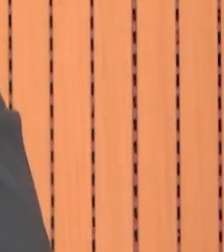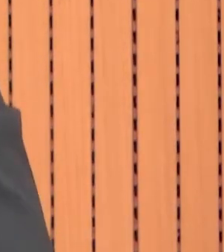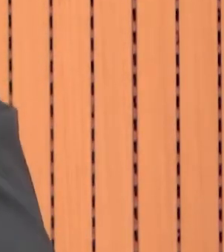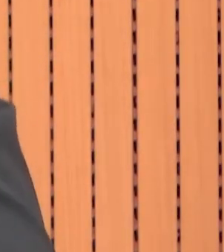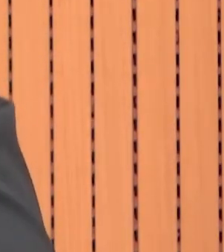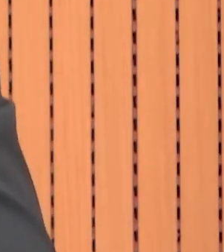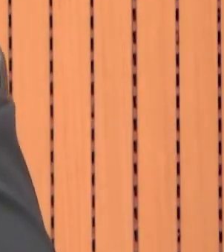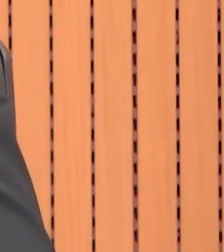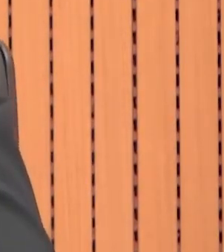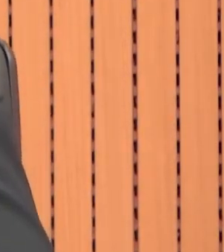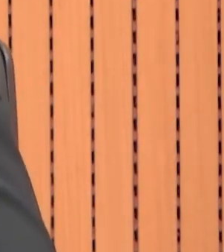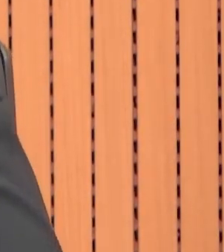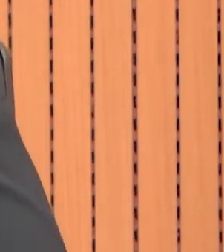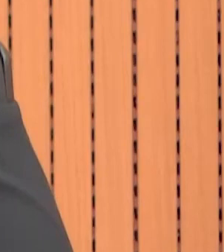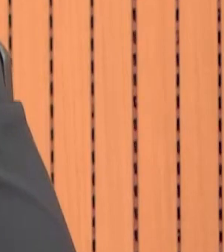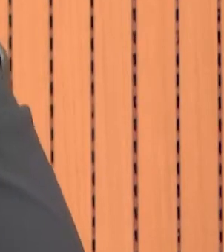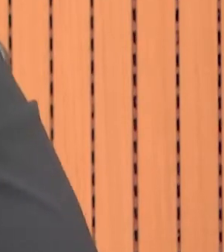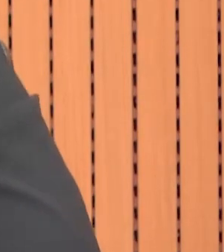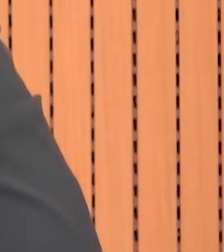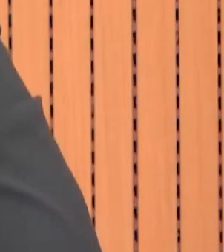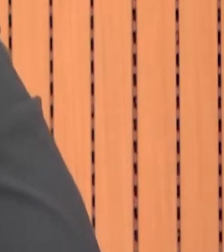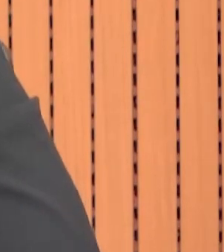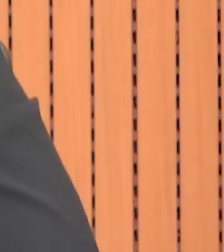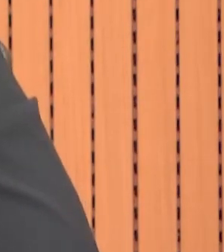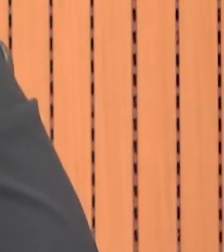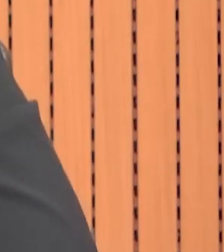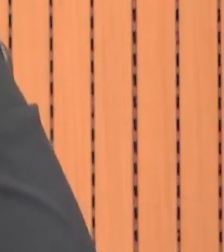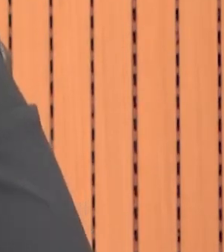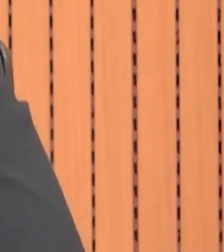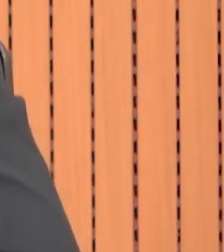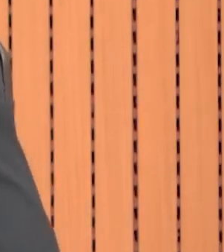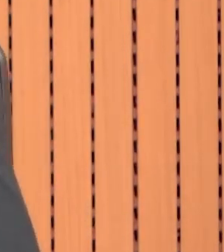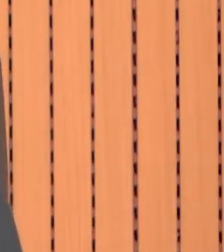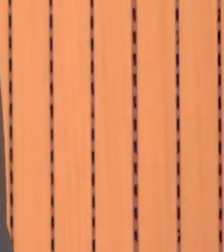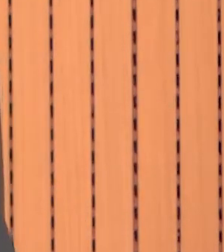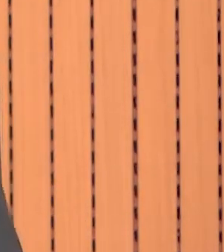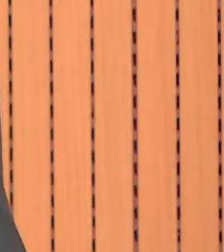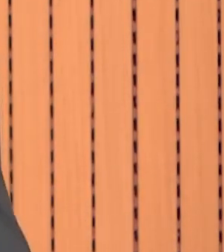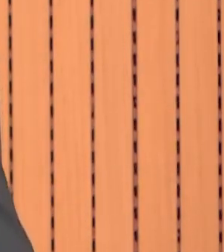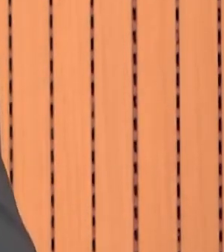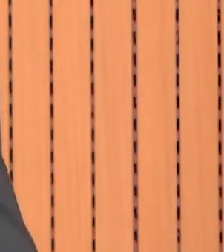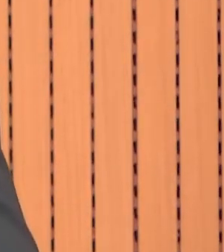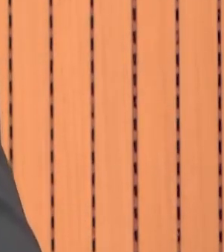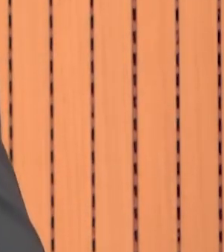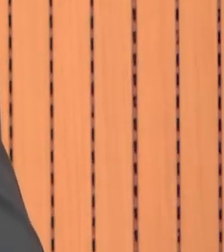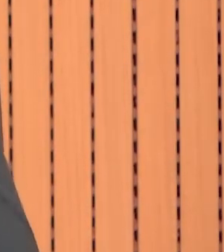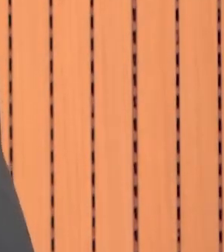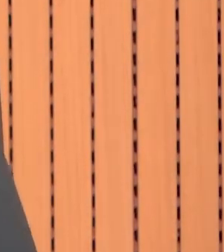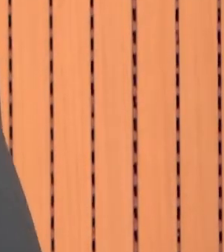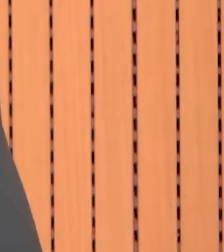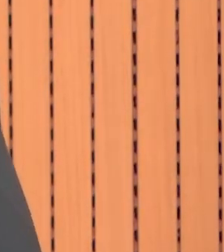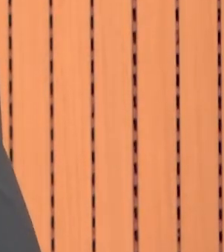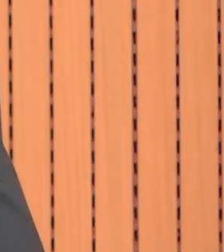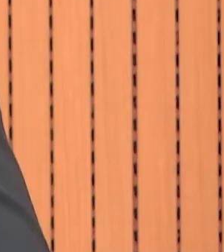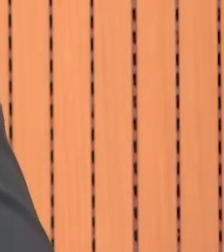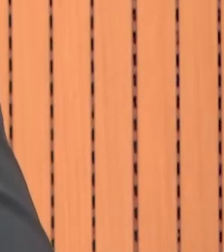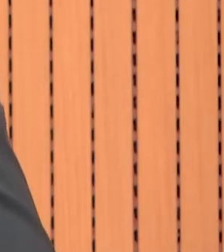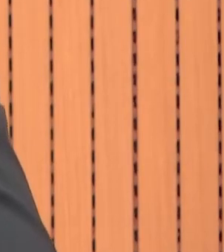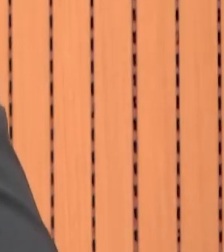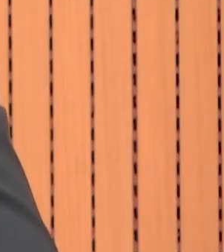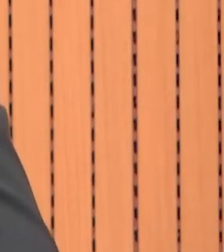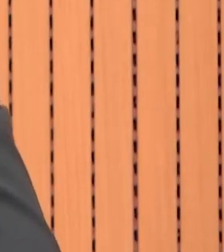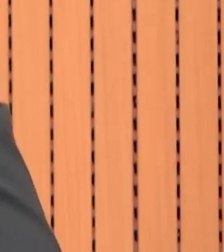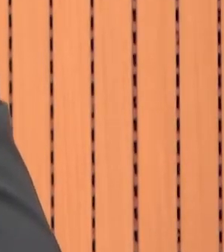transformar esse 4º andar numa área de mais 10 leitos de UTI, que seriam direcionados para a área cirúrgica, e